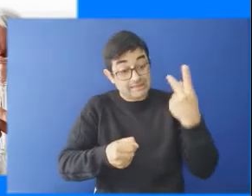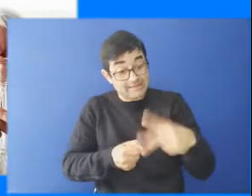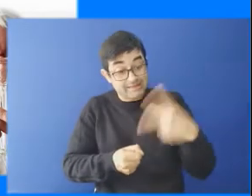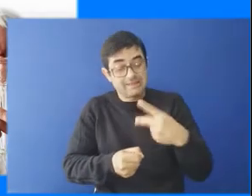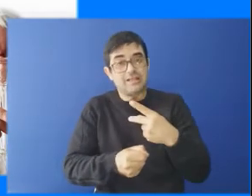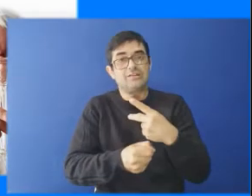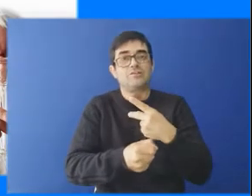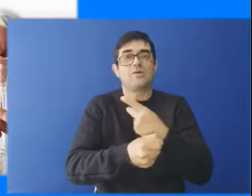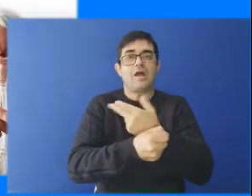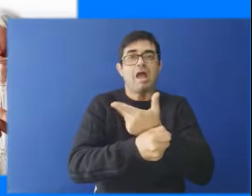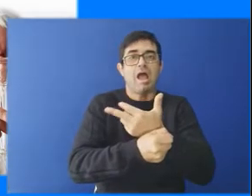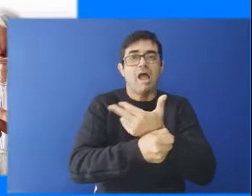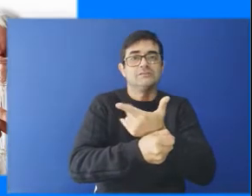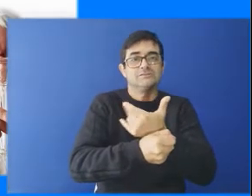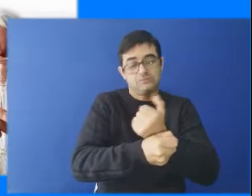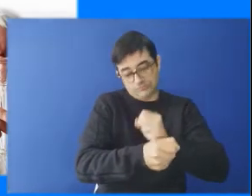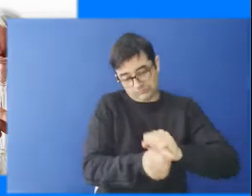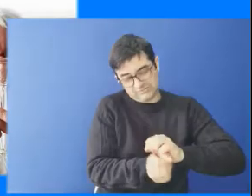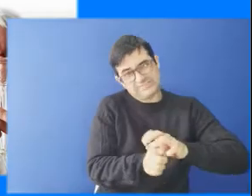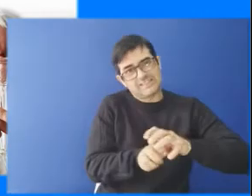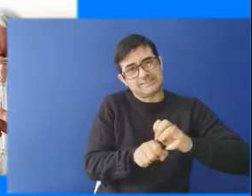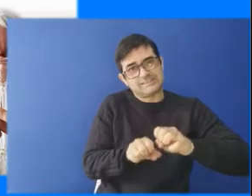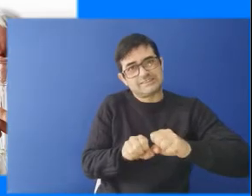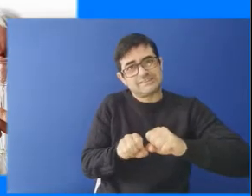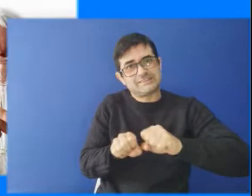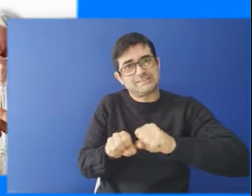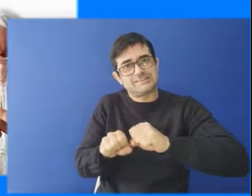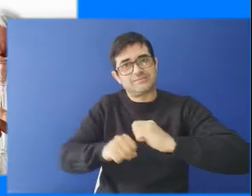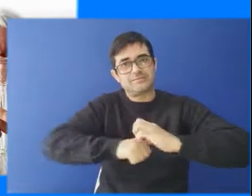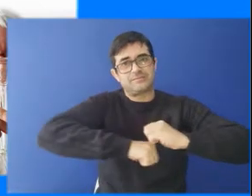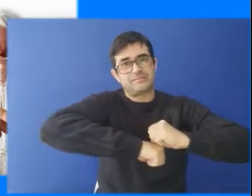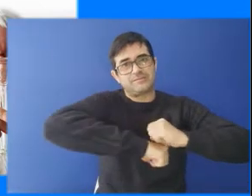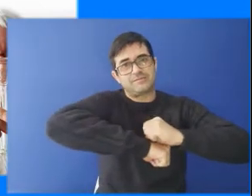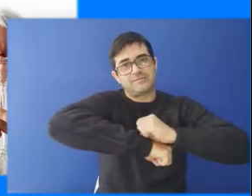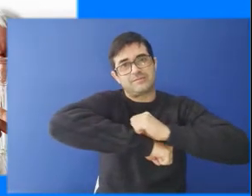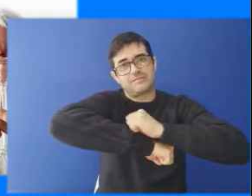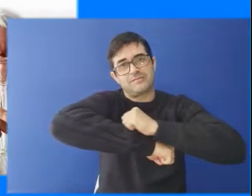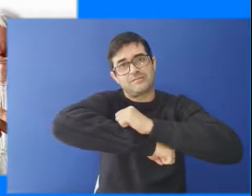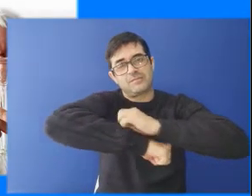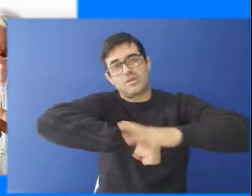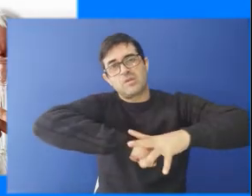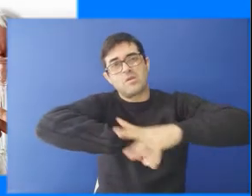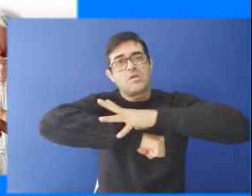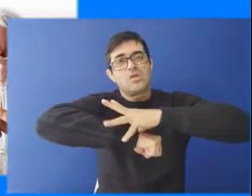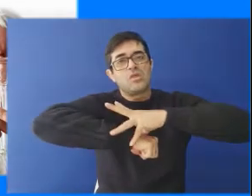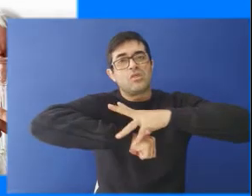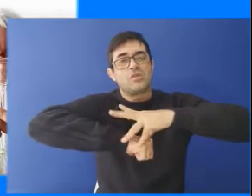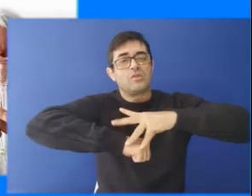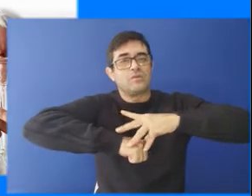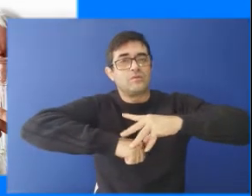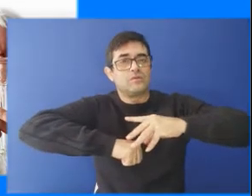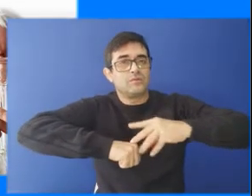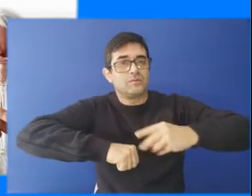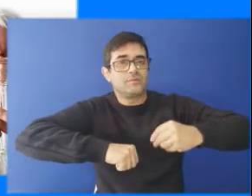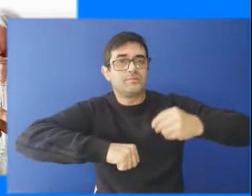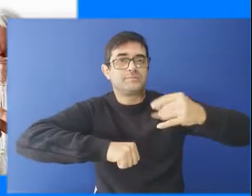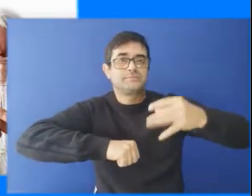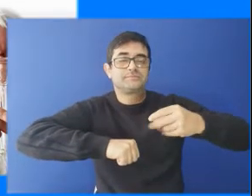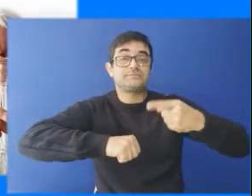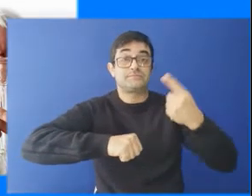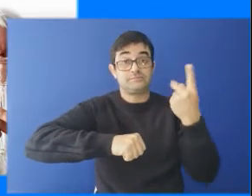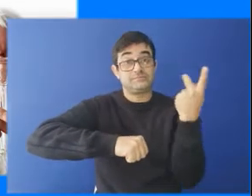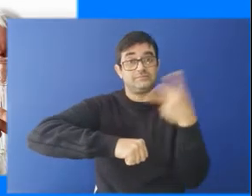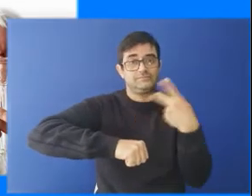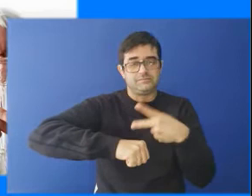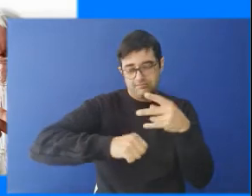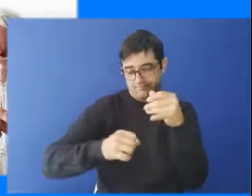material começa a formar uma certa acidez que vai atacando a rocha, que vai desgastando mais ainda a rocha. Então, nós temos, com o